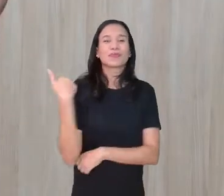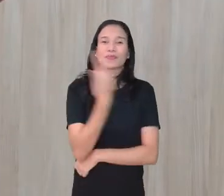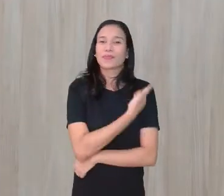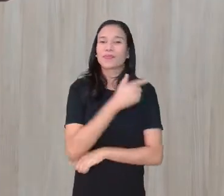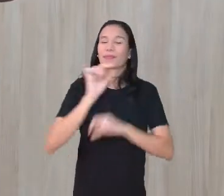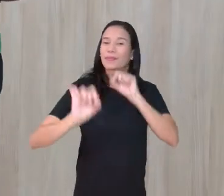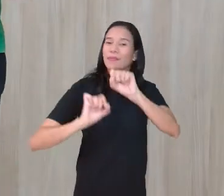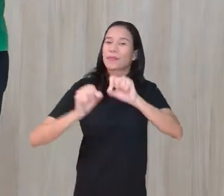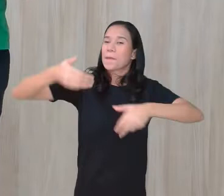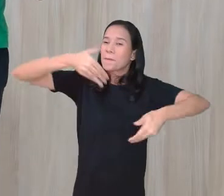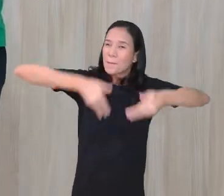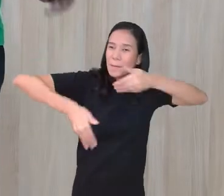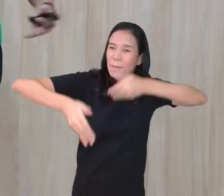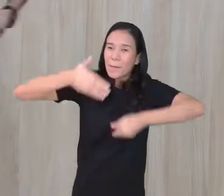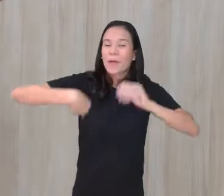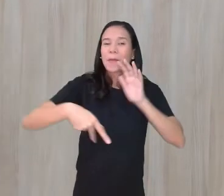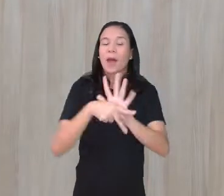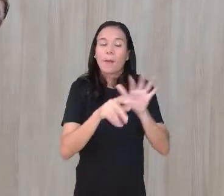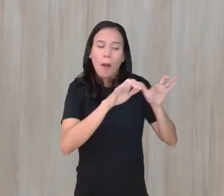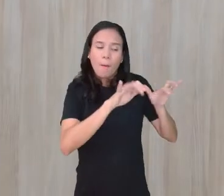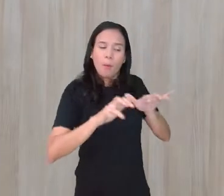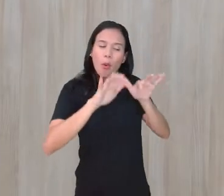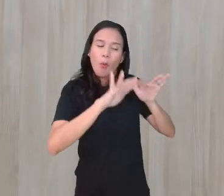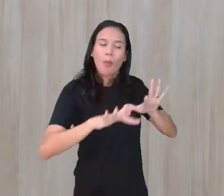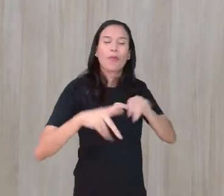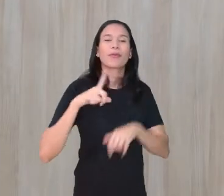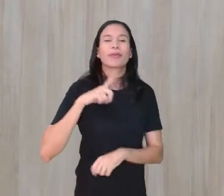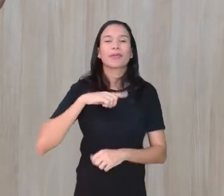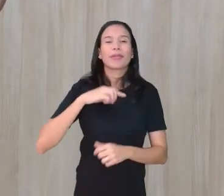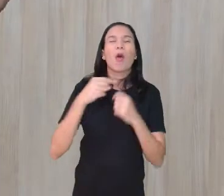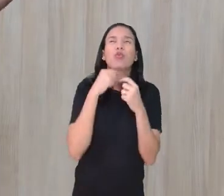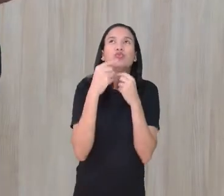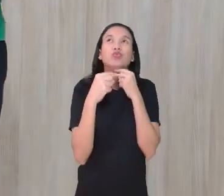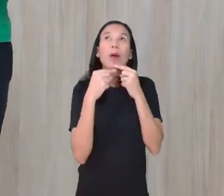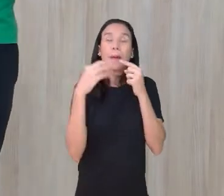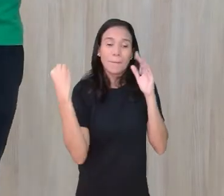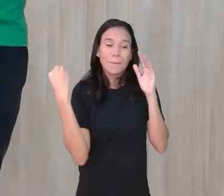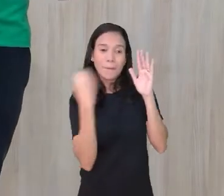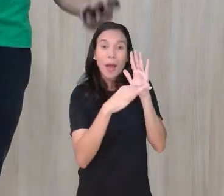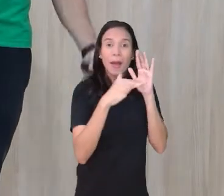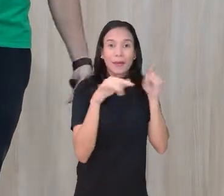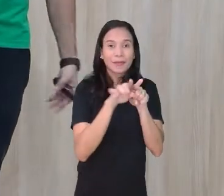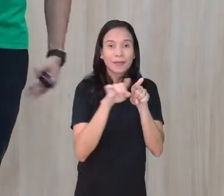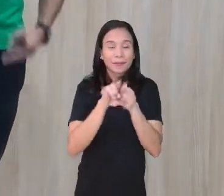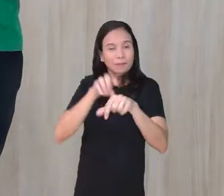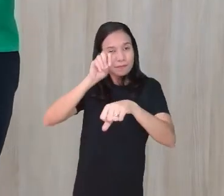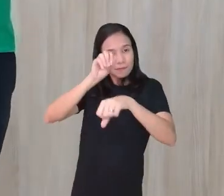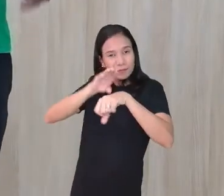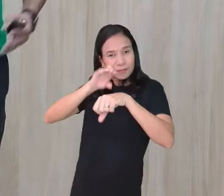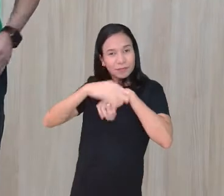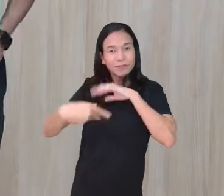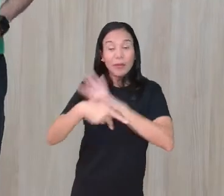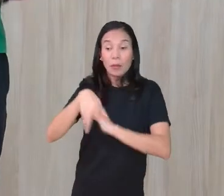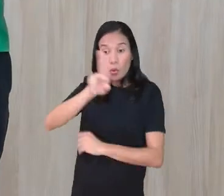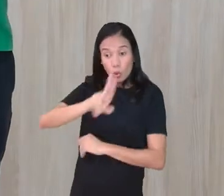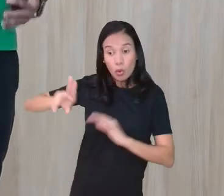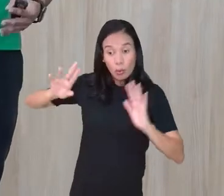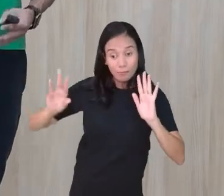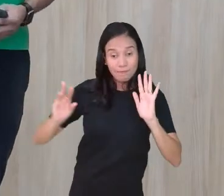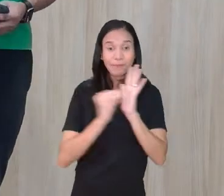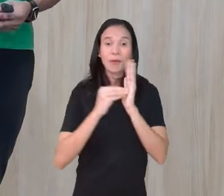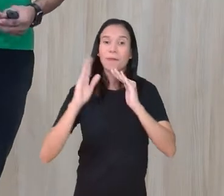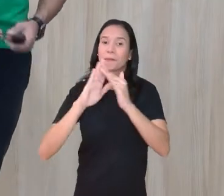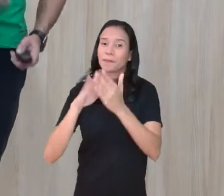claro, participando aí do chat ativamente, mandando suas dúvidas, suas sugestões, o seu nome, a